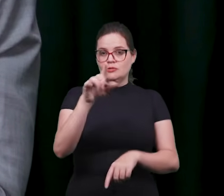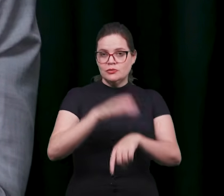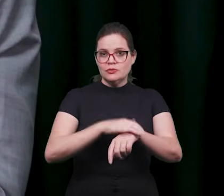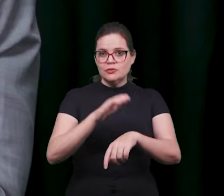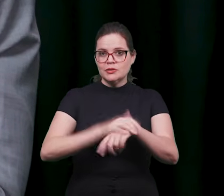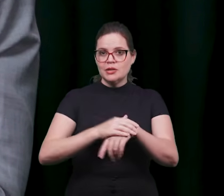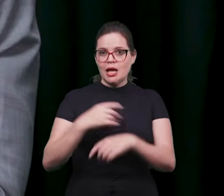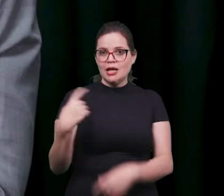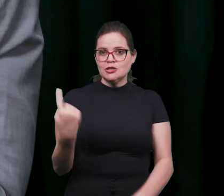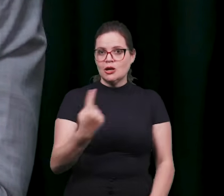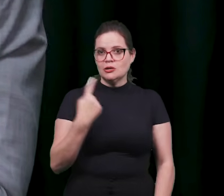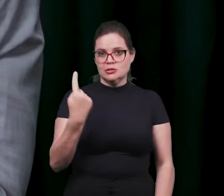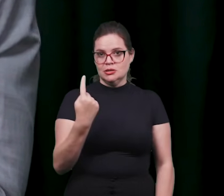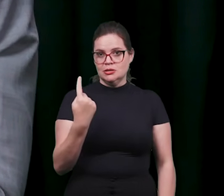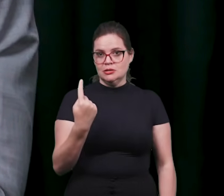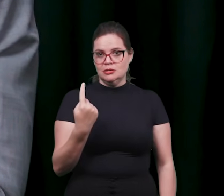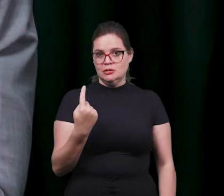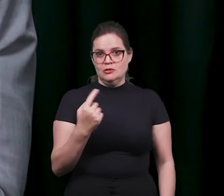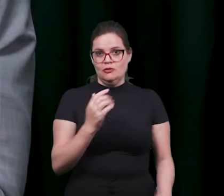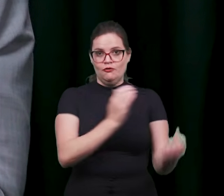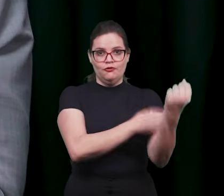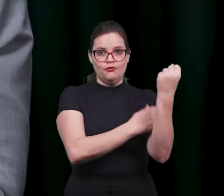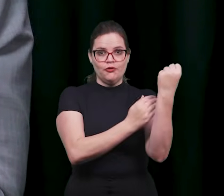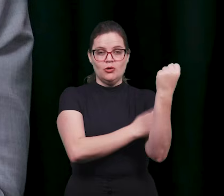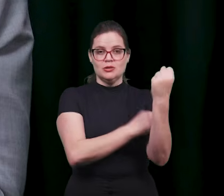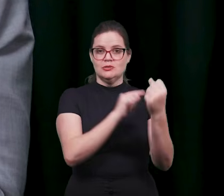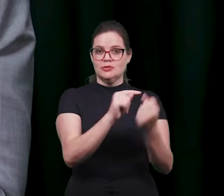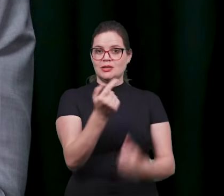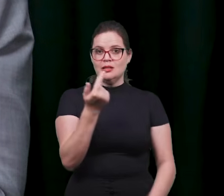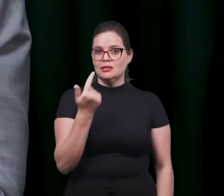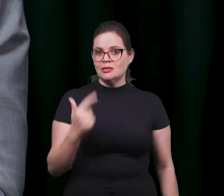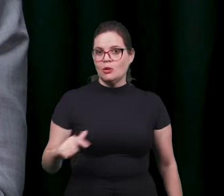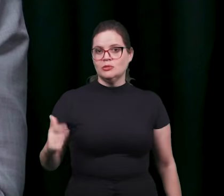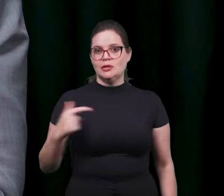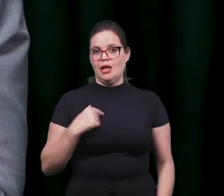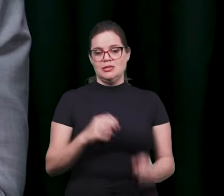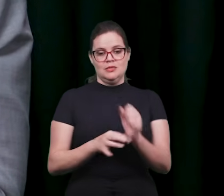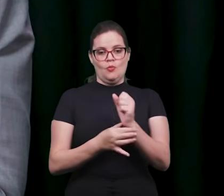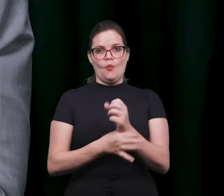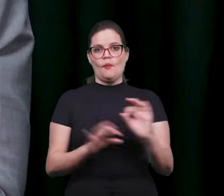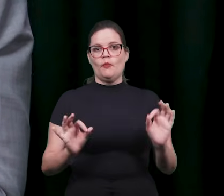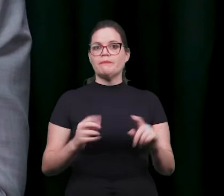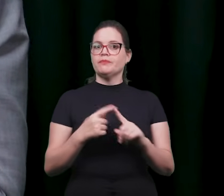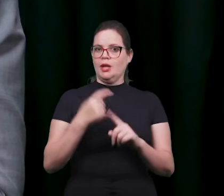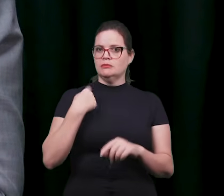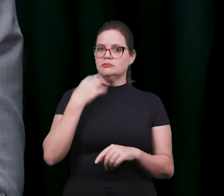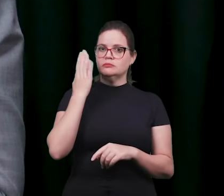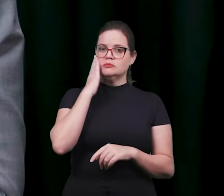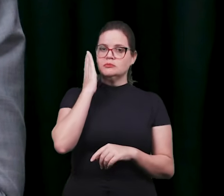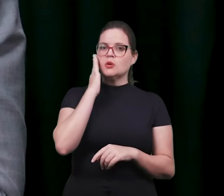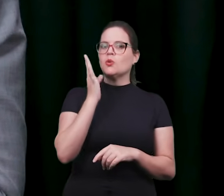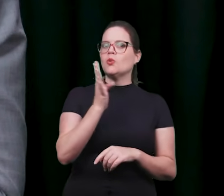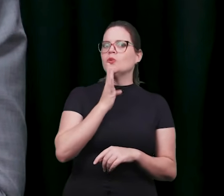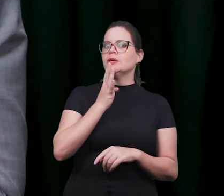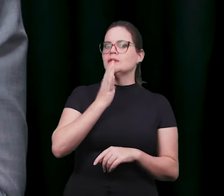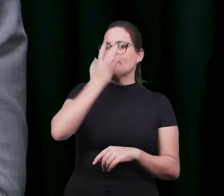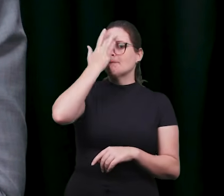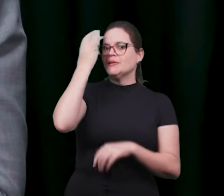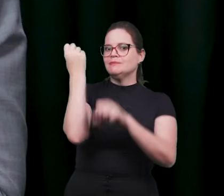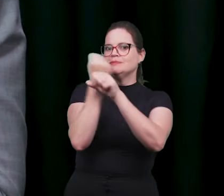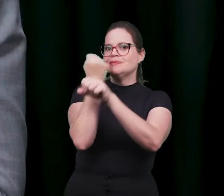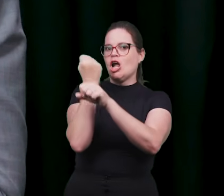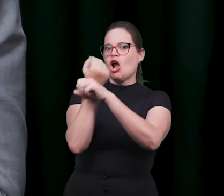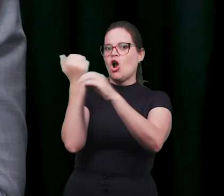braço, não tem nenhum seguro para a sua atividade. Eu conheço pedreiros que já caíram de uma altura e